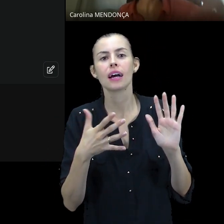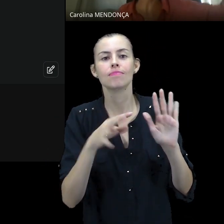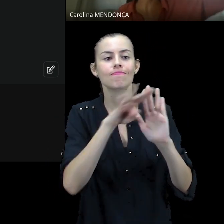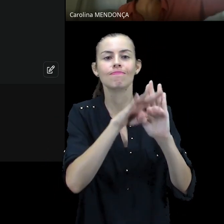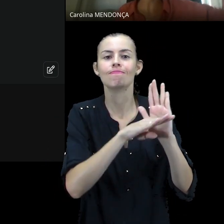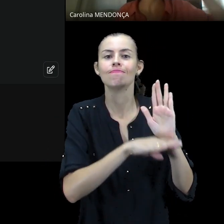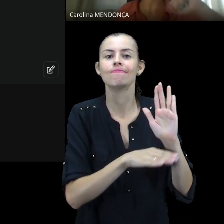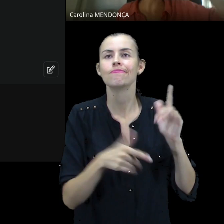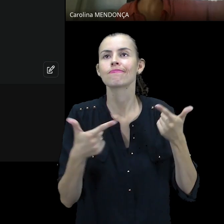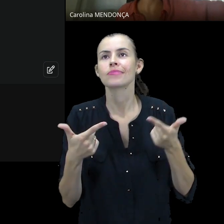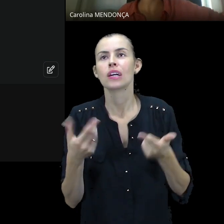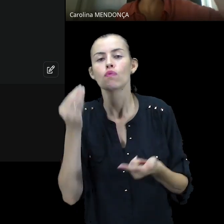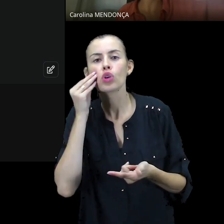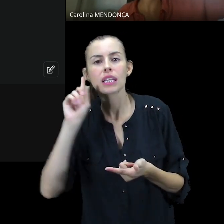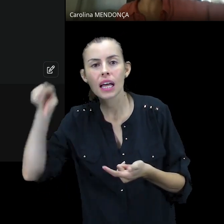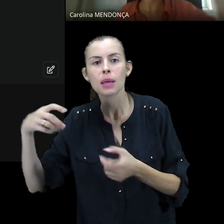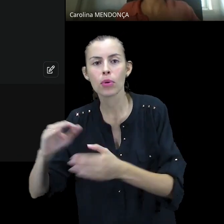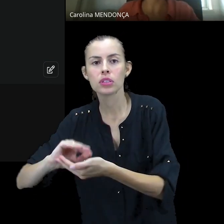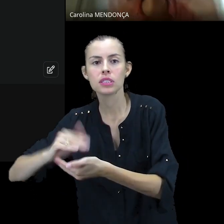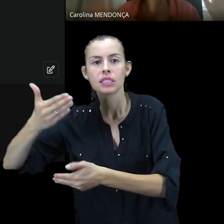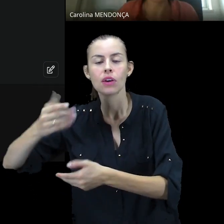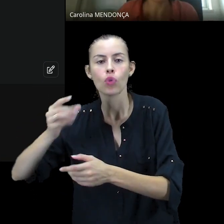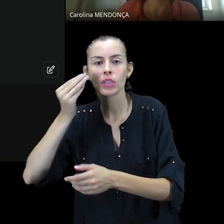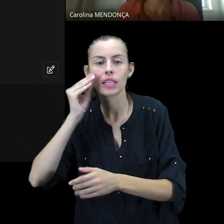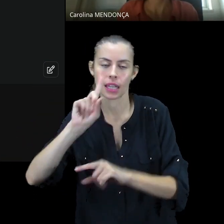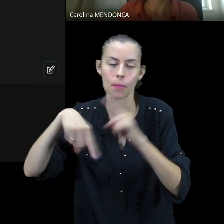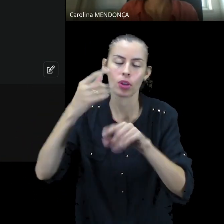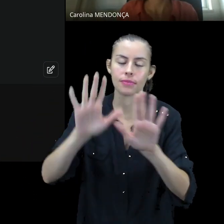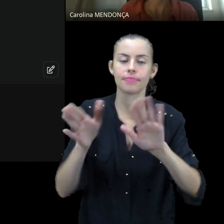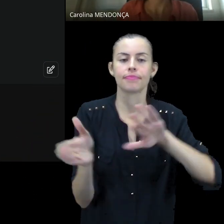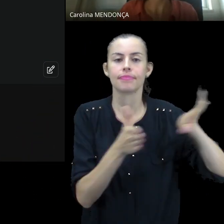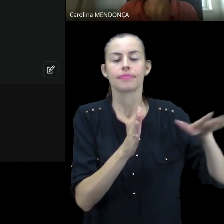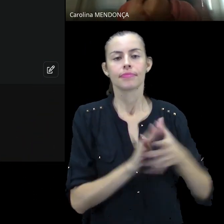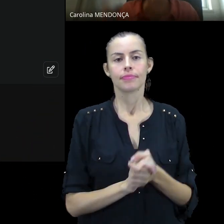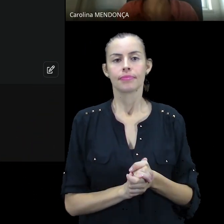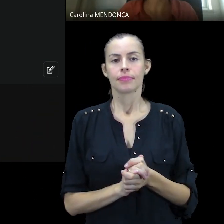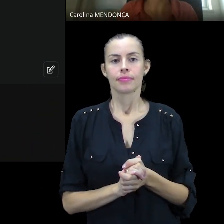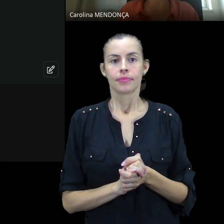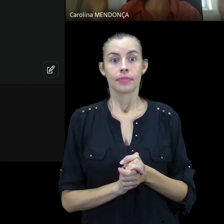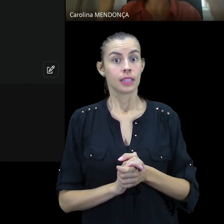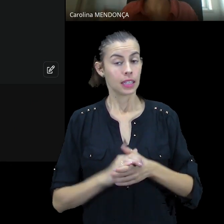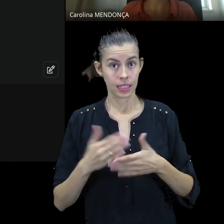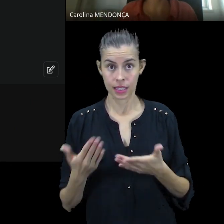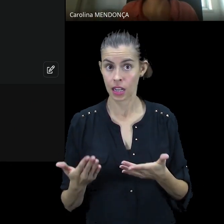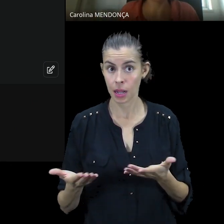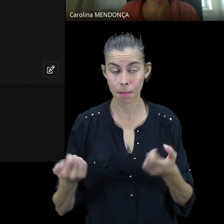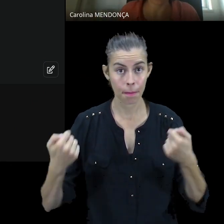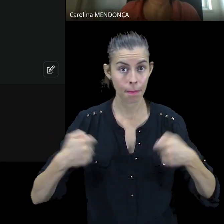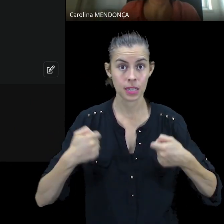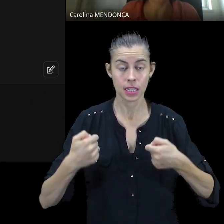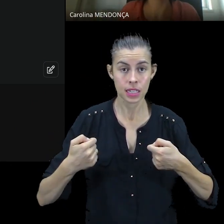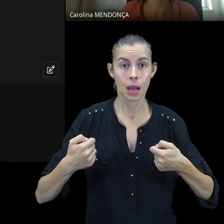que parece, né, uma diretriz, uma legislação que está acima de nós e que vem como uma imposição